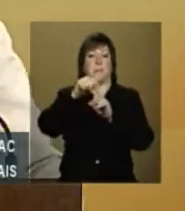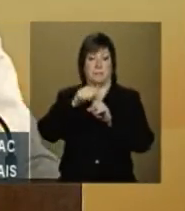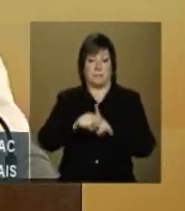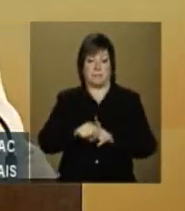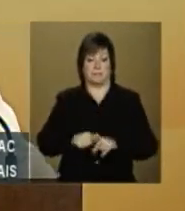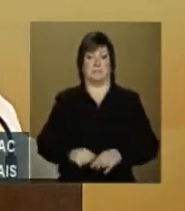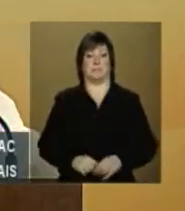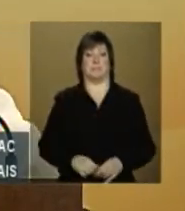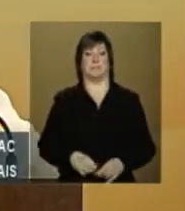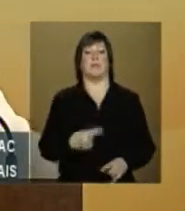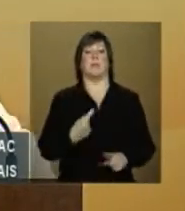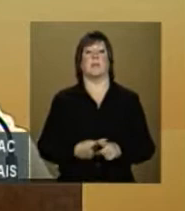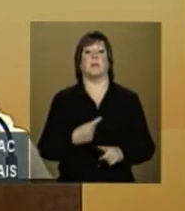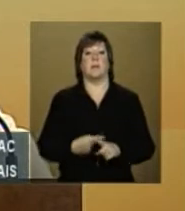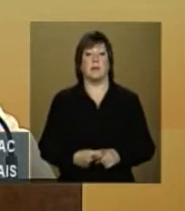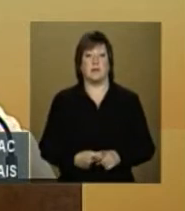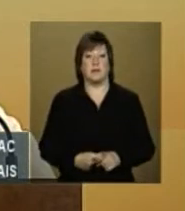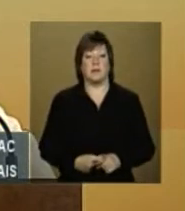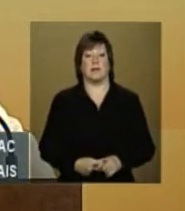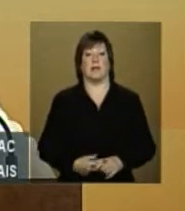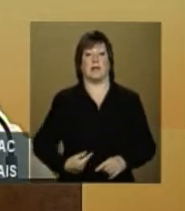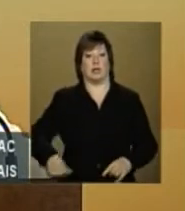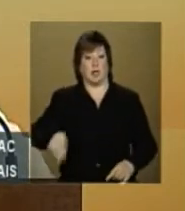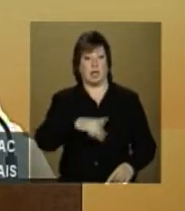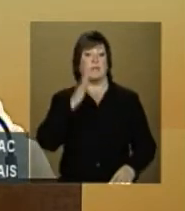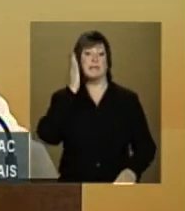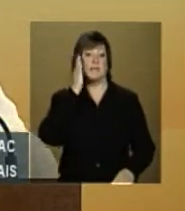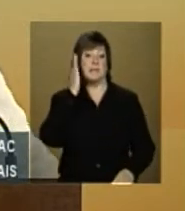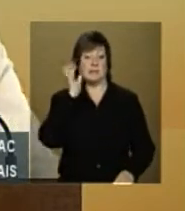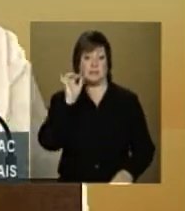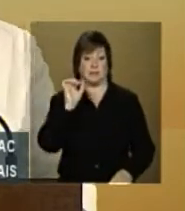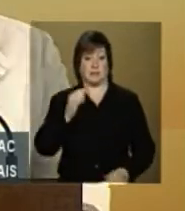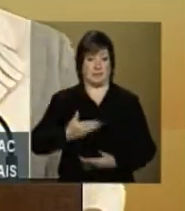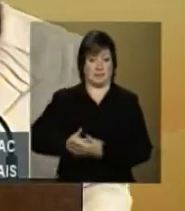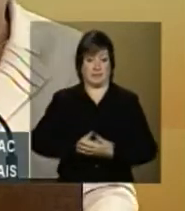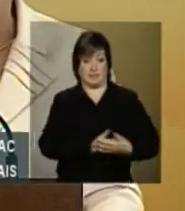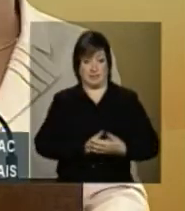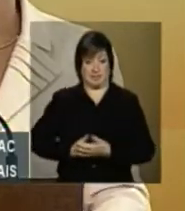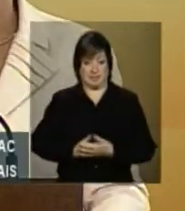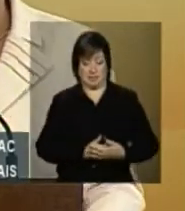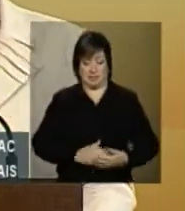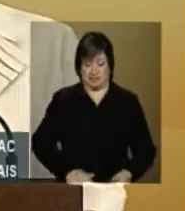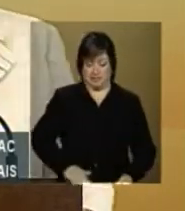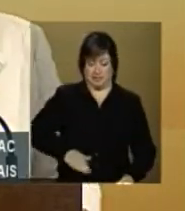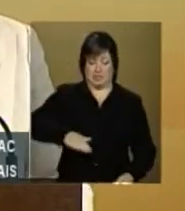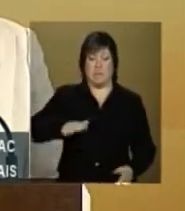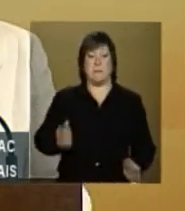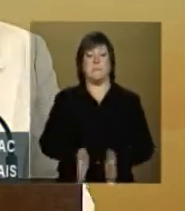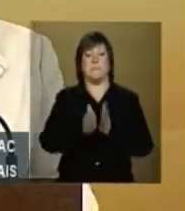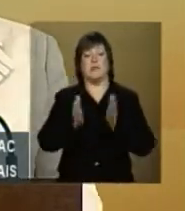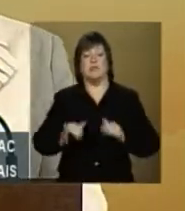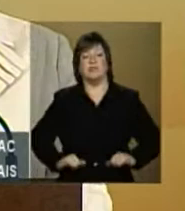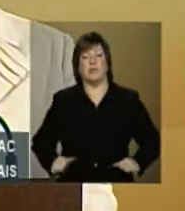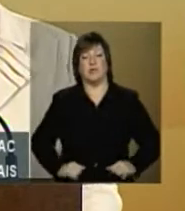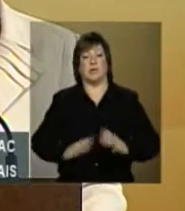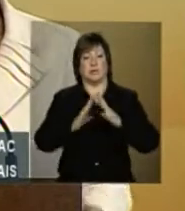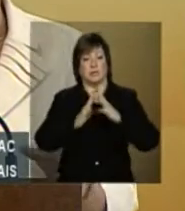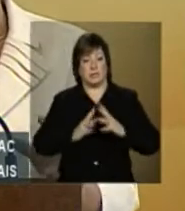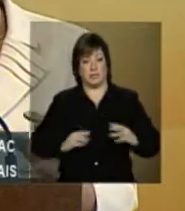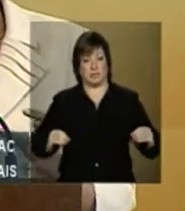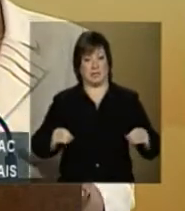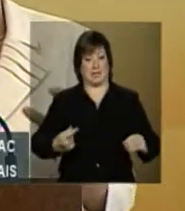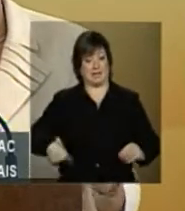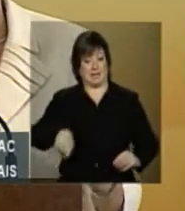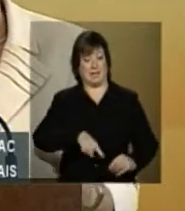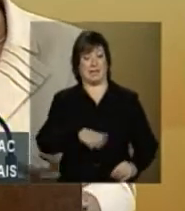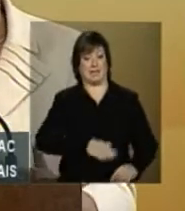Por que isso? Porque nós temos consciência que as crianças só saem da pobreza. E essas crianças são